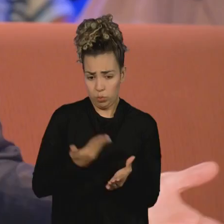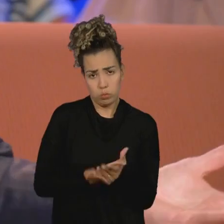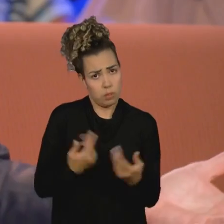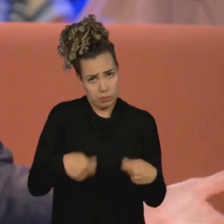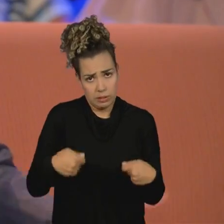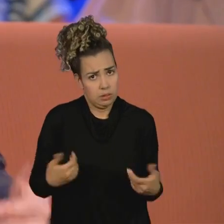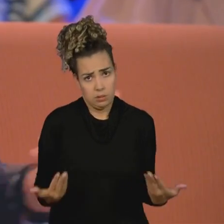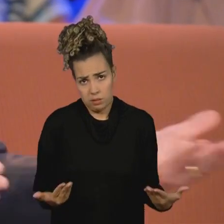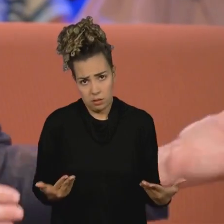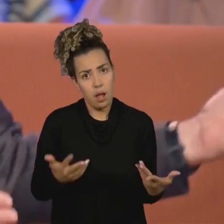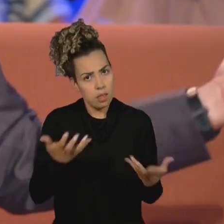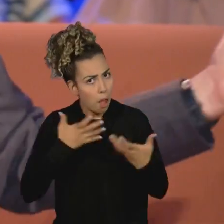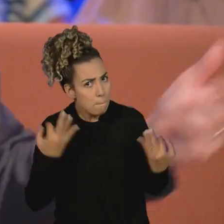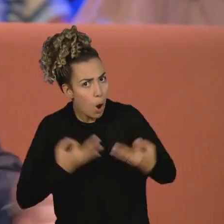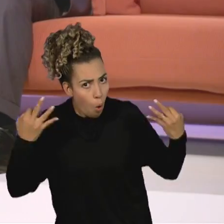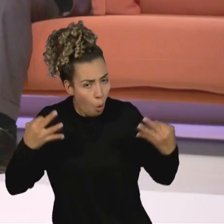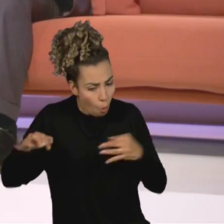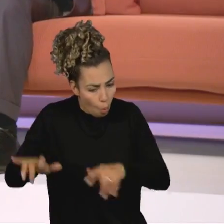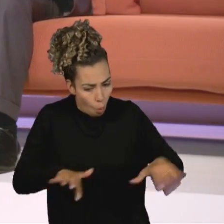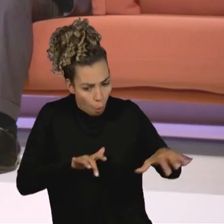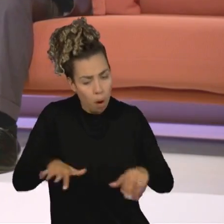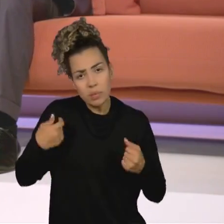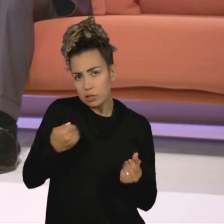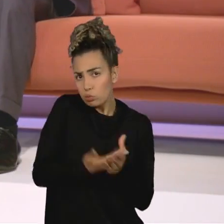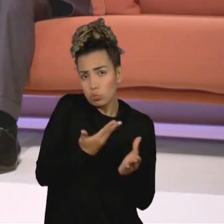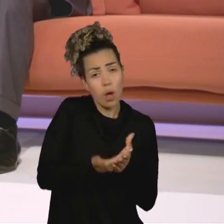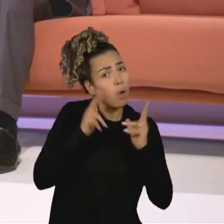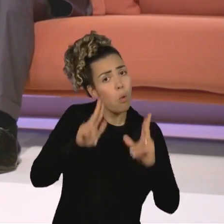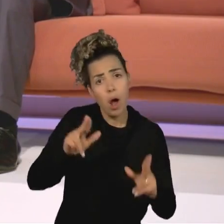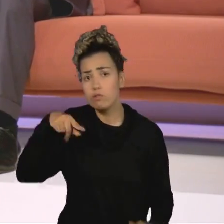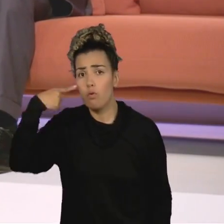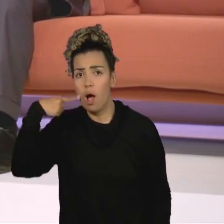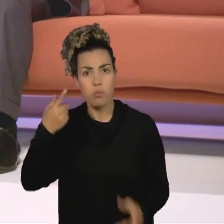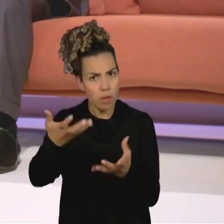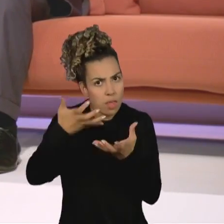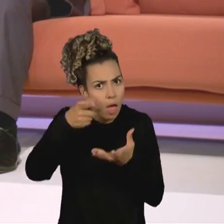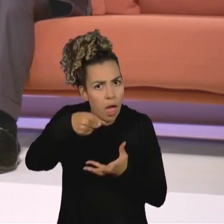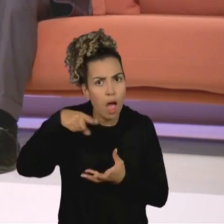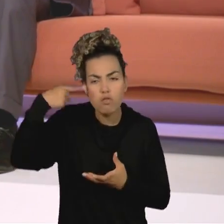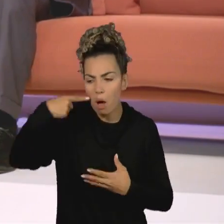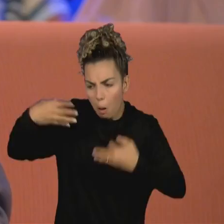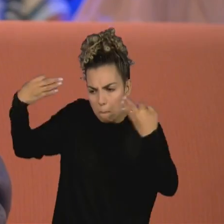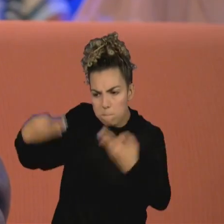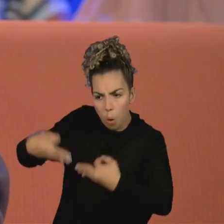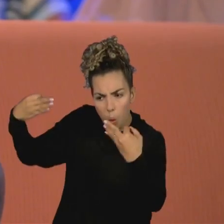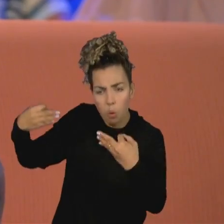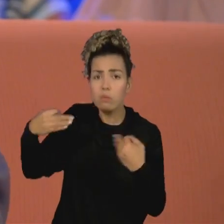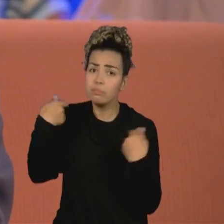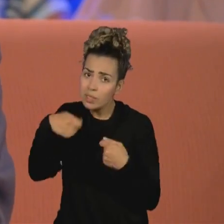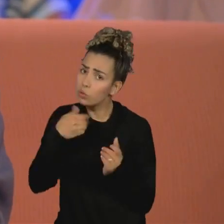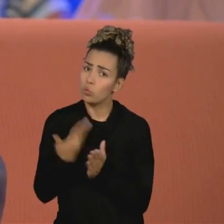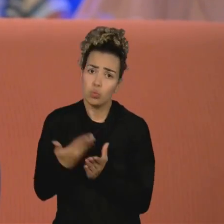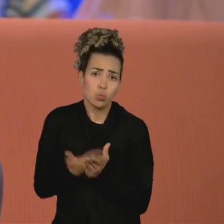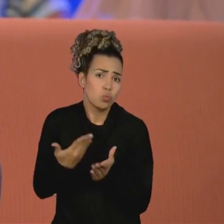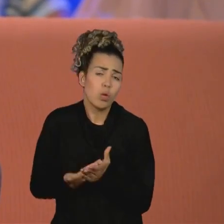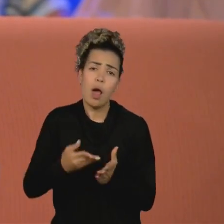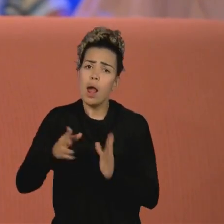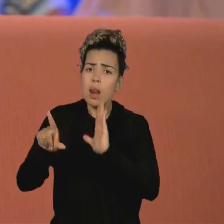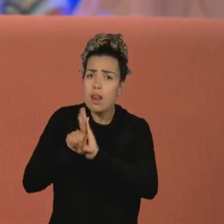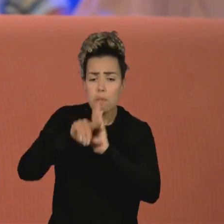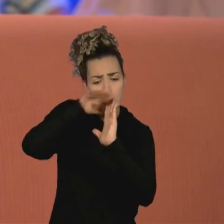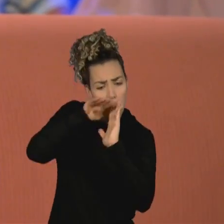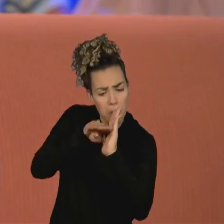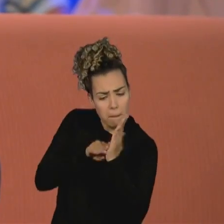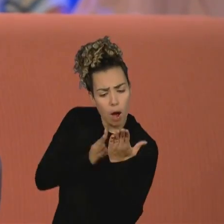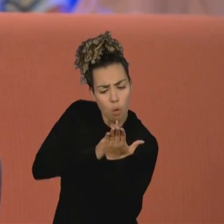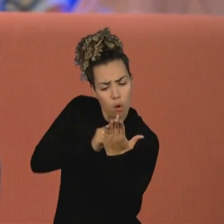bom, não tem jeito. E a mesma coisa na advocacia. Se quiser ser um bom advogado, você tem que conhecer dogmática. E a terceira coisa, Chalita, é um tema que para você é muito